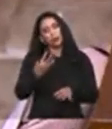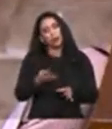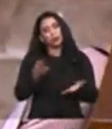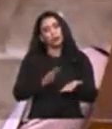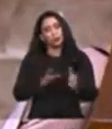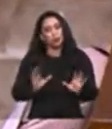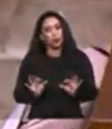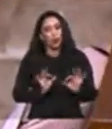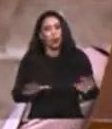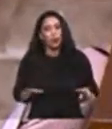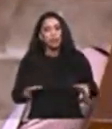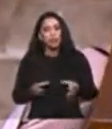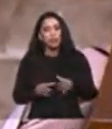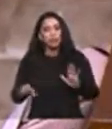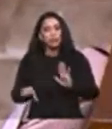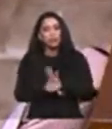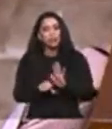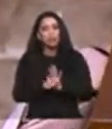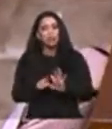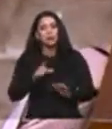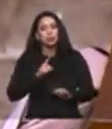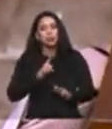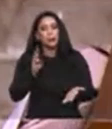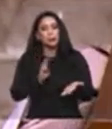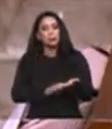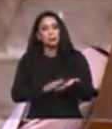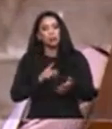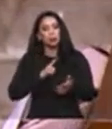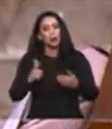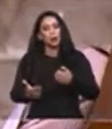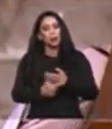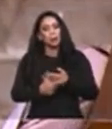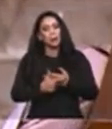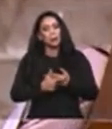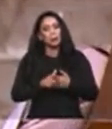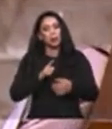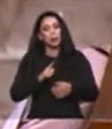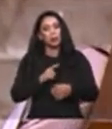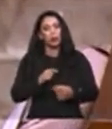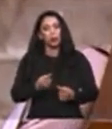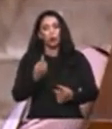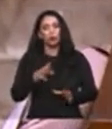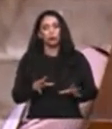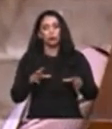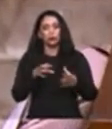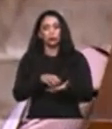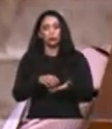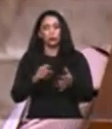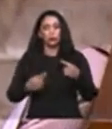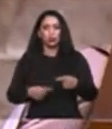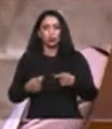organização criminosa era estruturada e seus membros possuíam tarefas definidas, integrando um dos seus núcleos político,